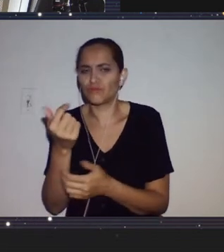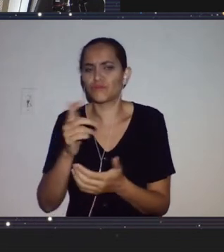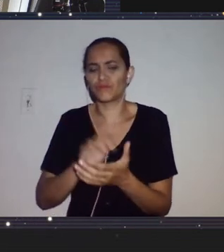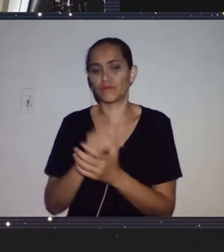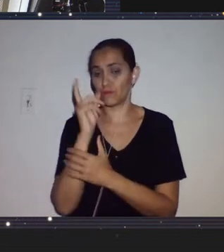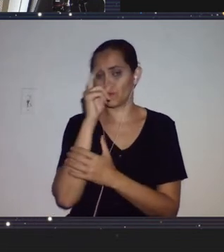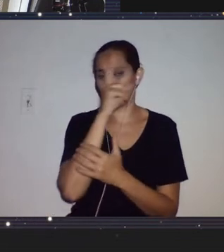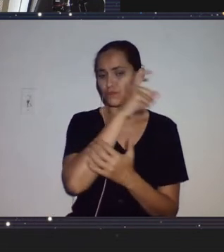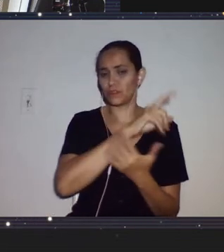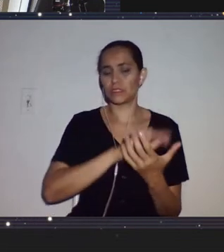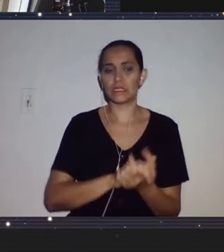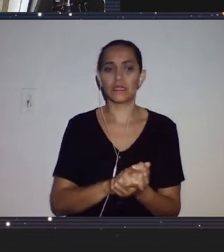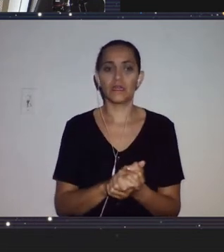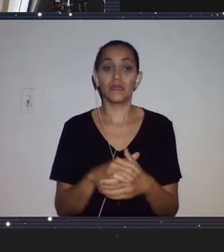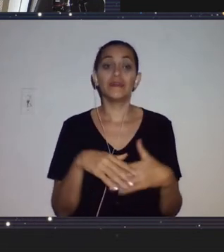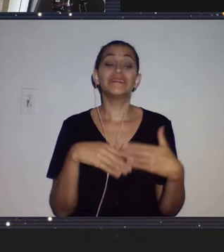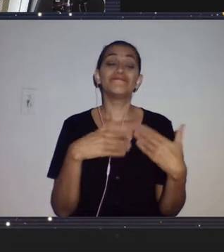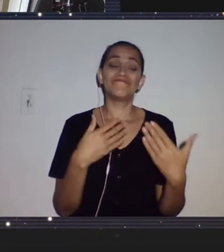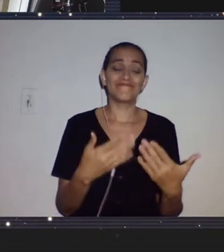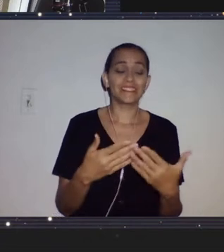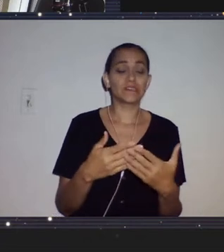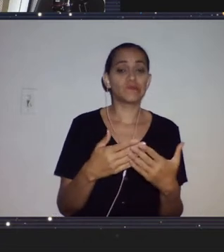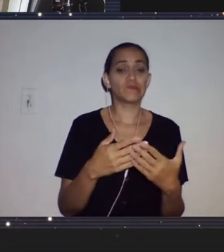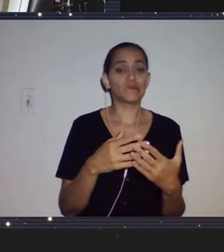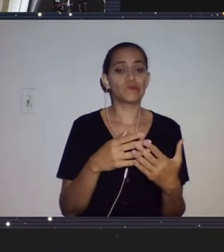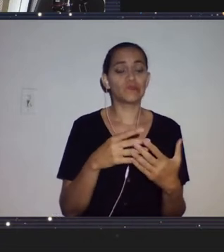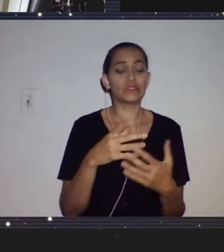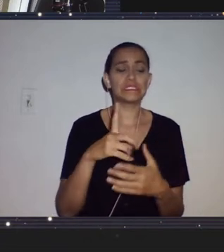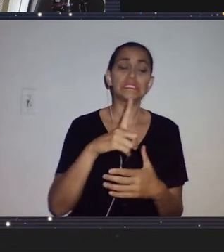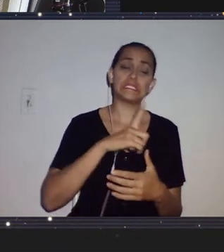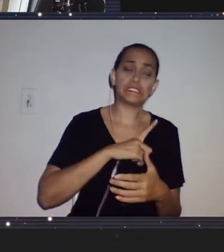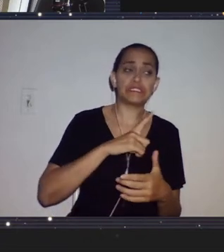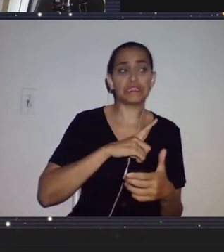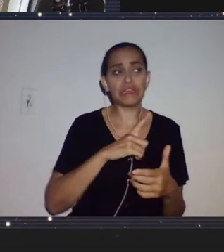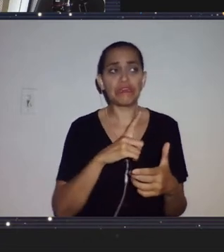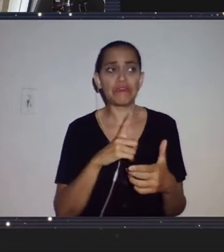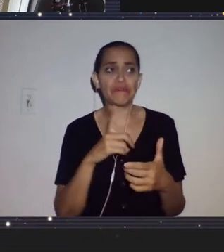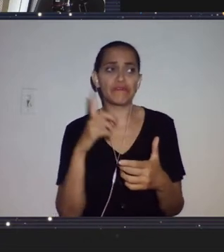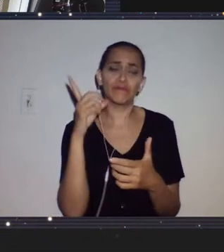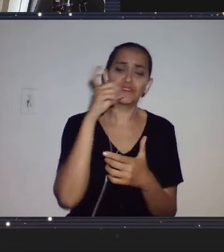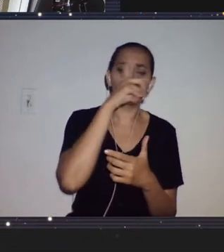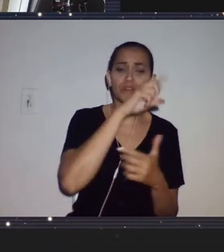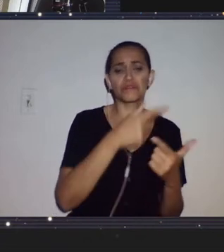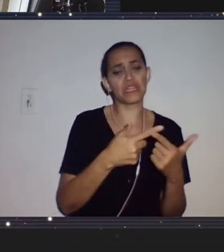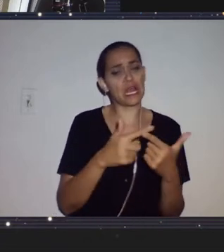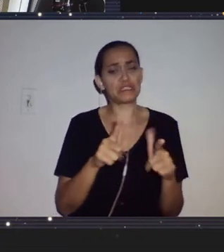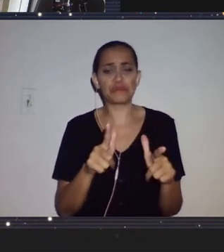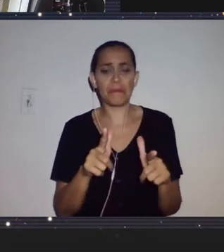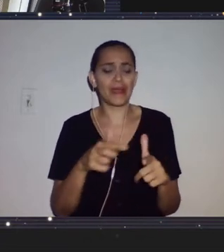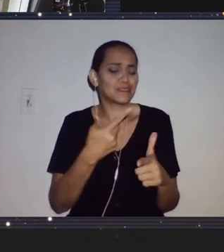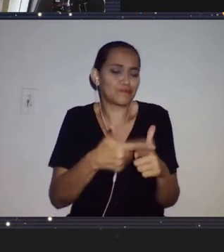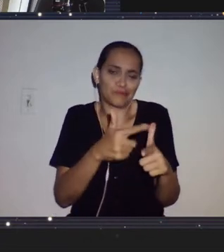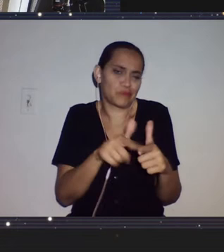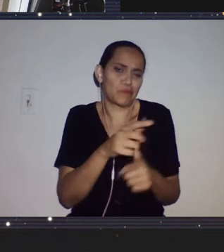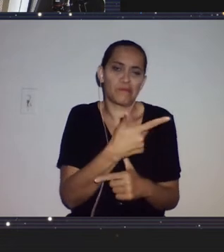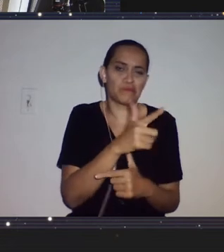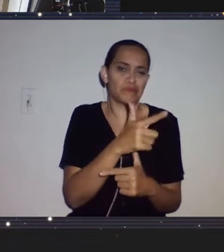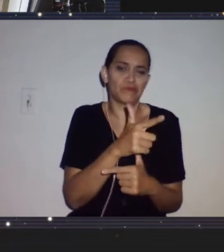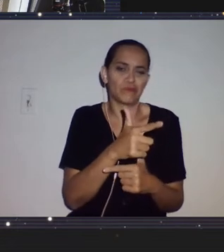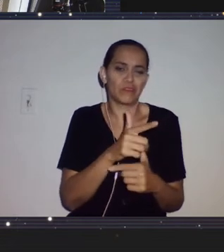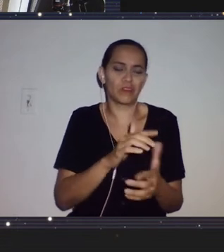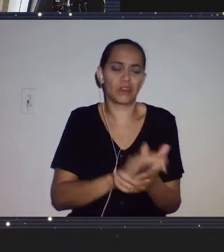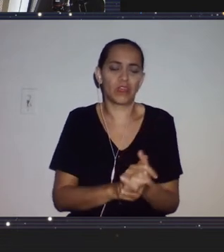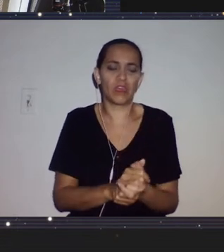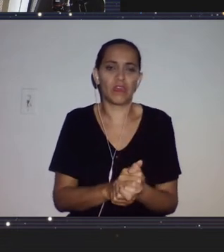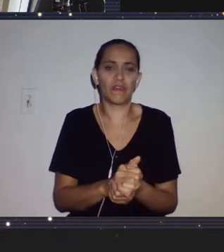para resolver, mas sem grandes problemas. Mas eu acho que, no meu caso, ter a